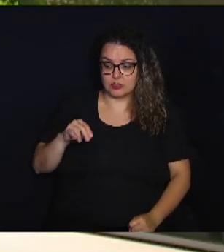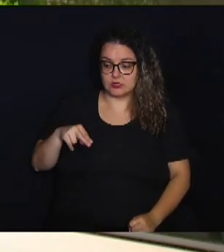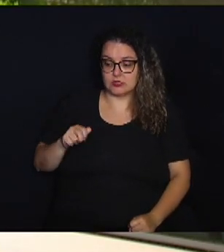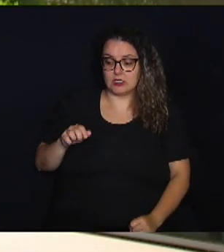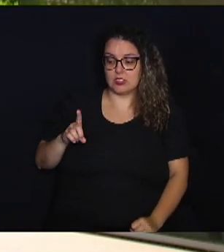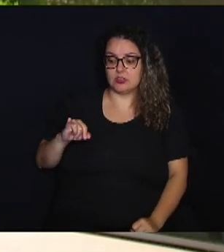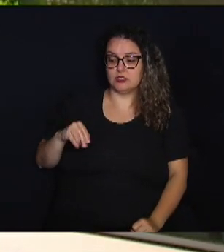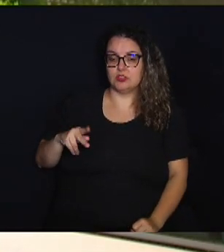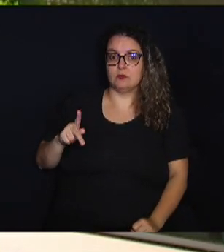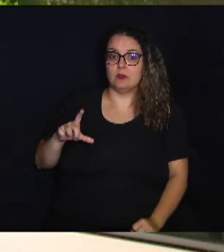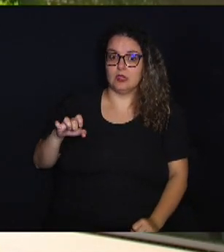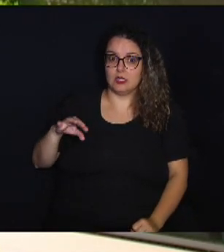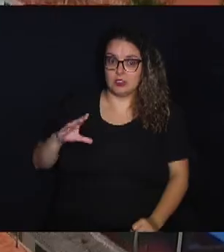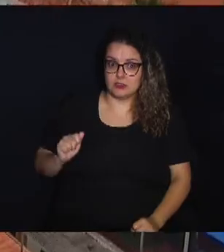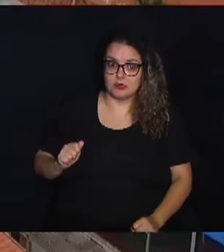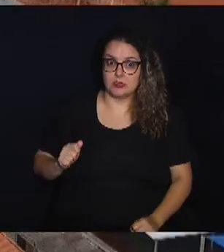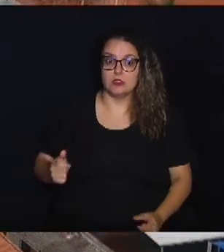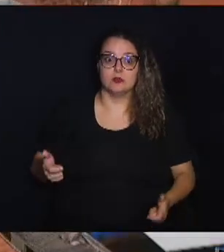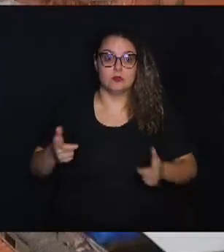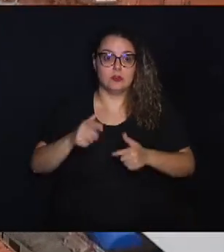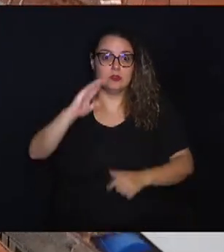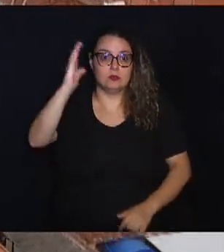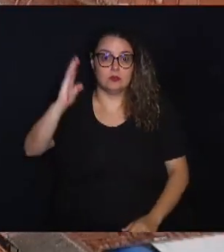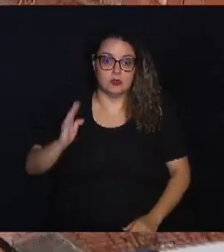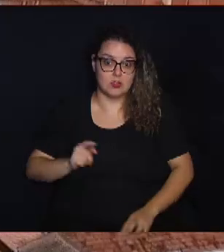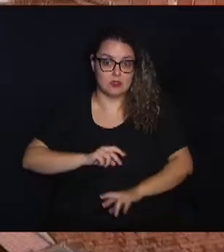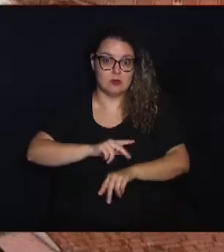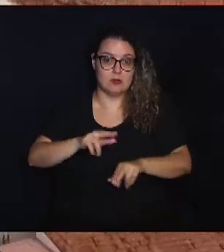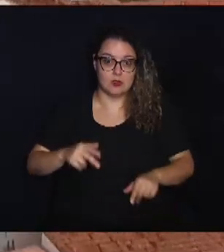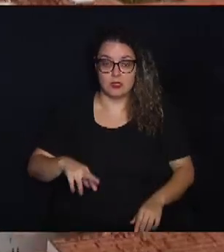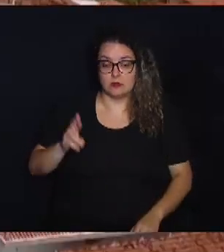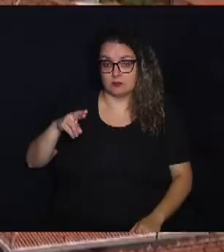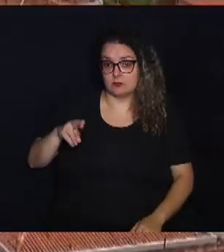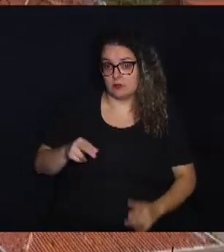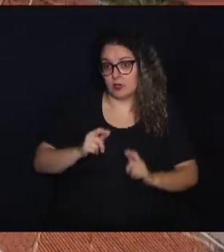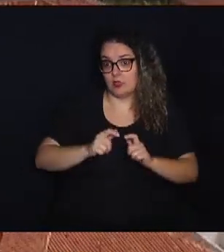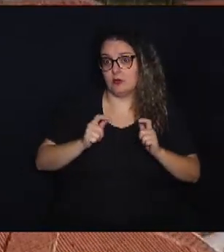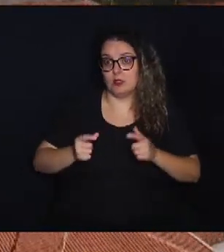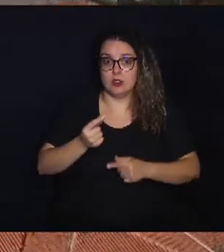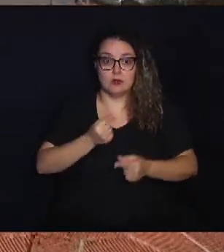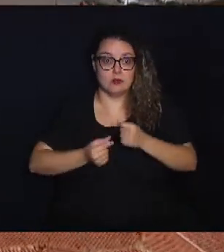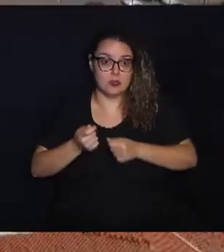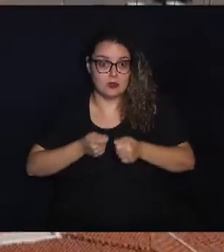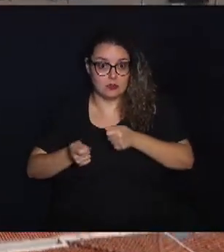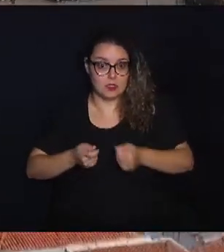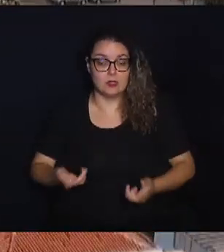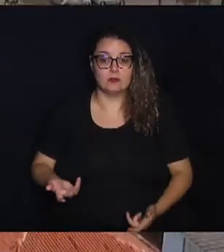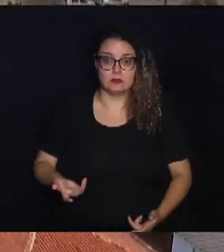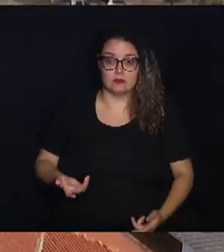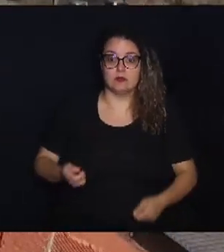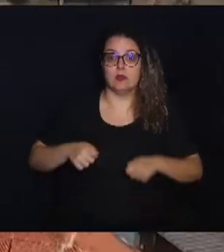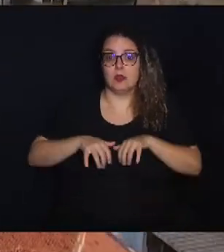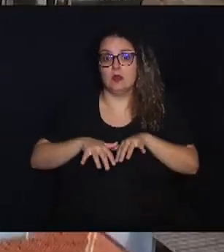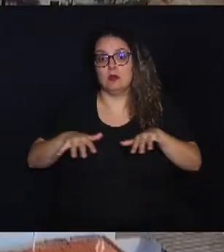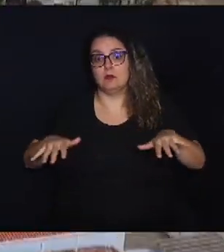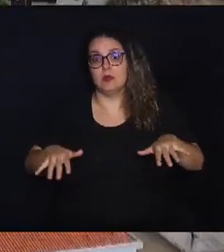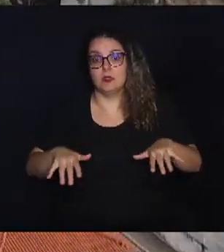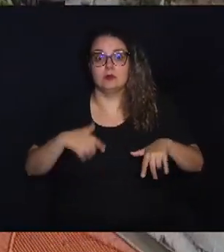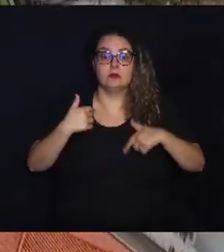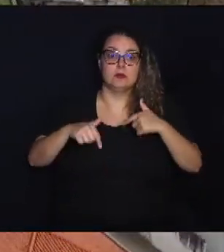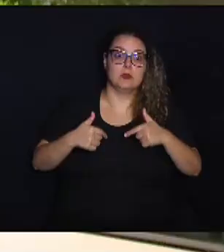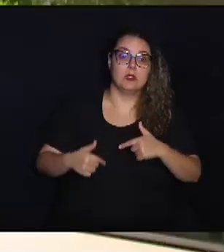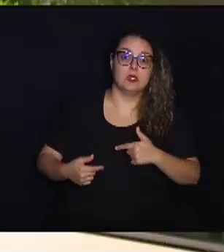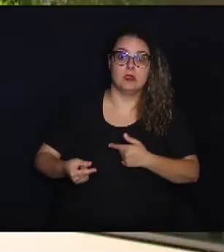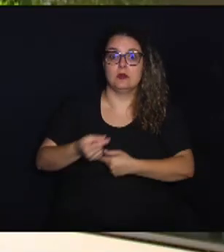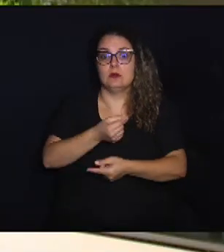tem caído, é uma das menores do Brasil. Tem vários motivos. O primeiro deles é o crescimento da economia, né, a ampliação do emprego, a circulação de renda que